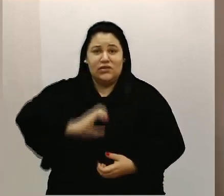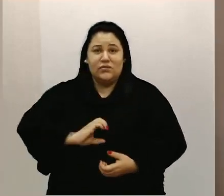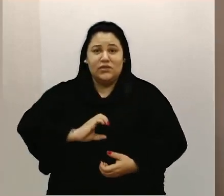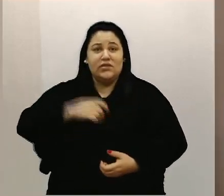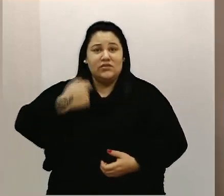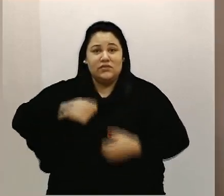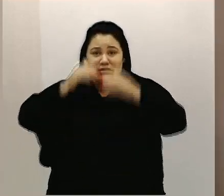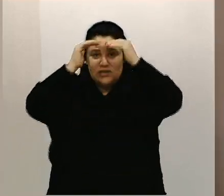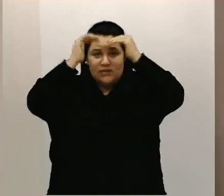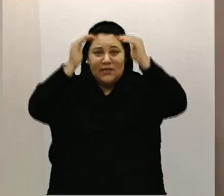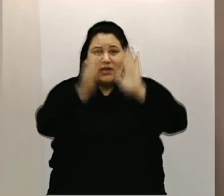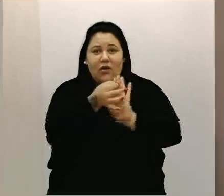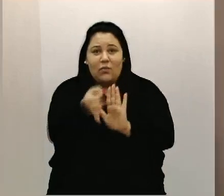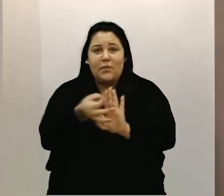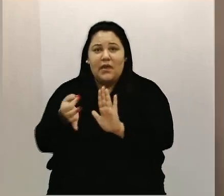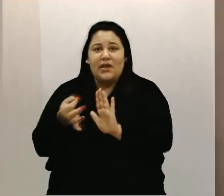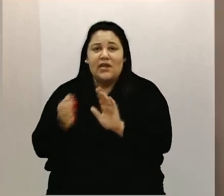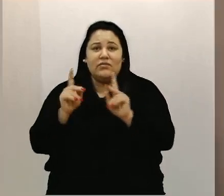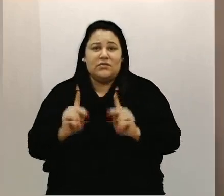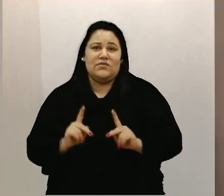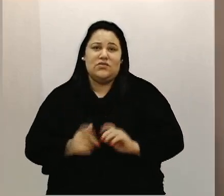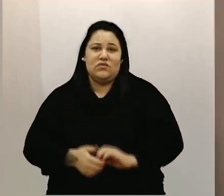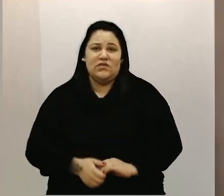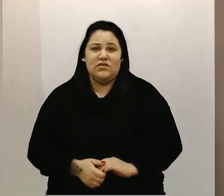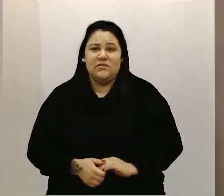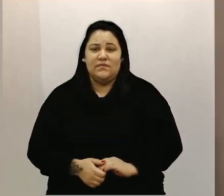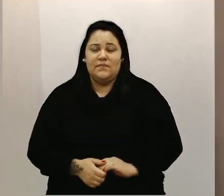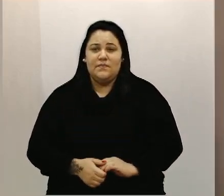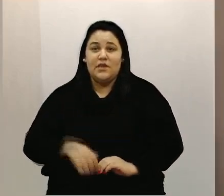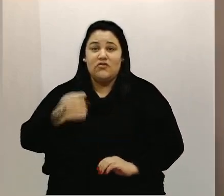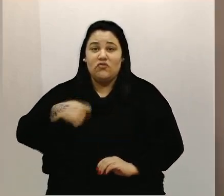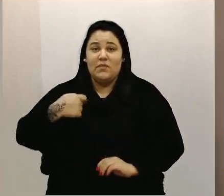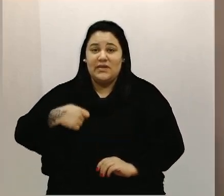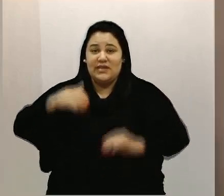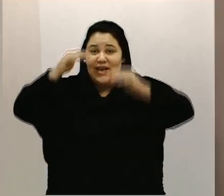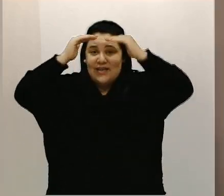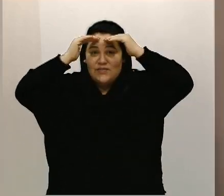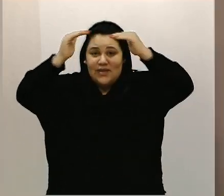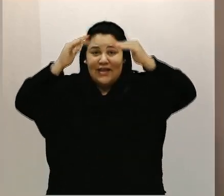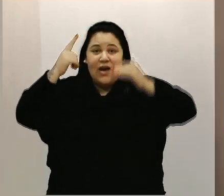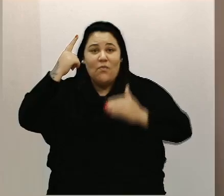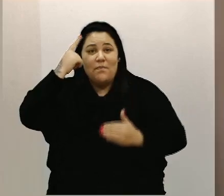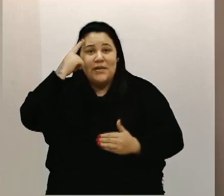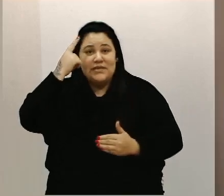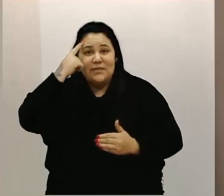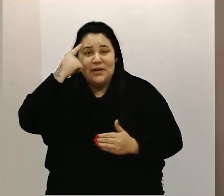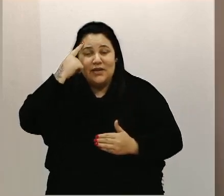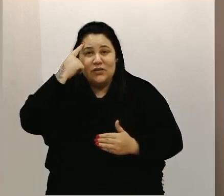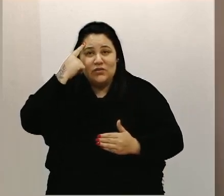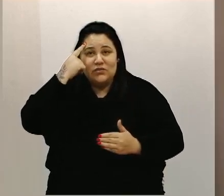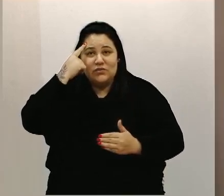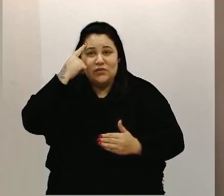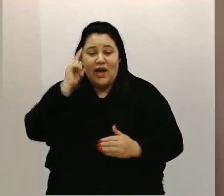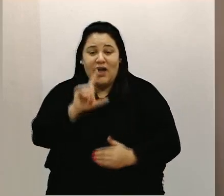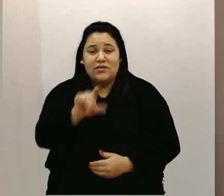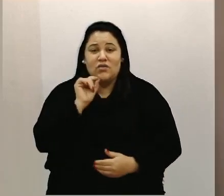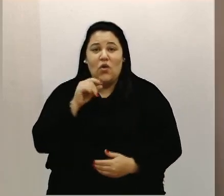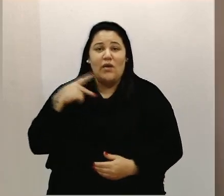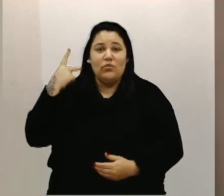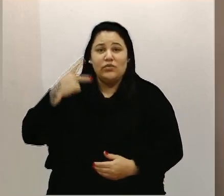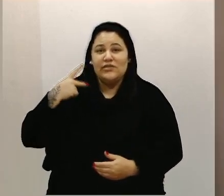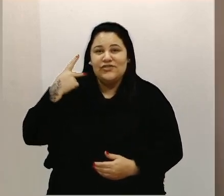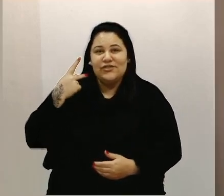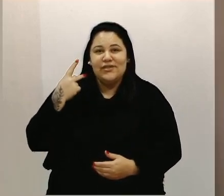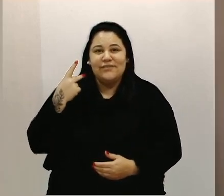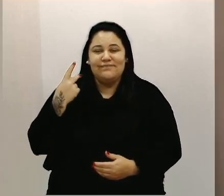respeitar as opiniões das pessoas, temos que respeitar o seu pensamento, a sua opção política.